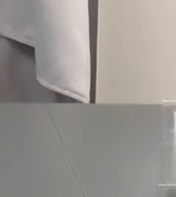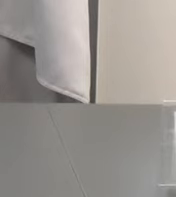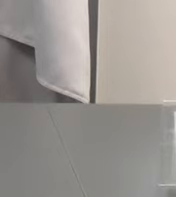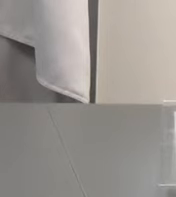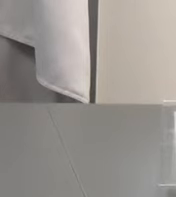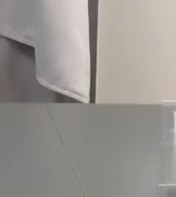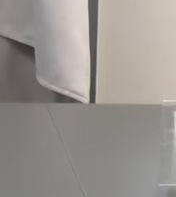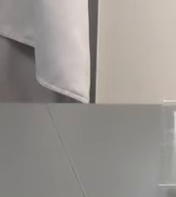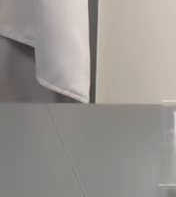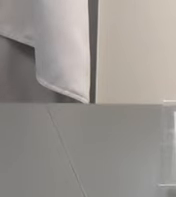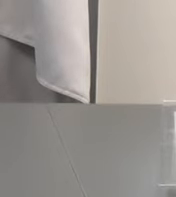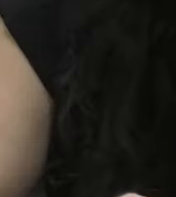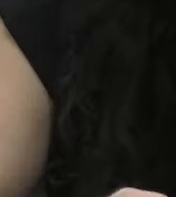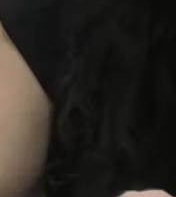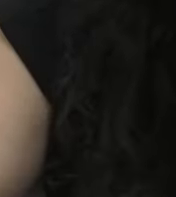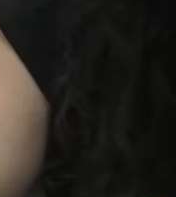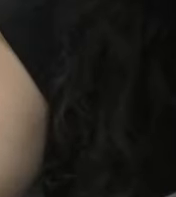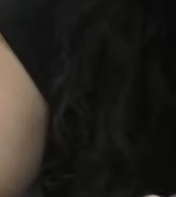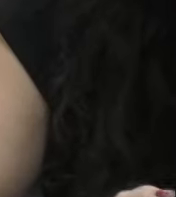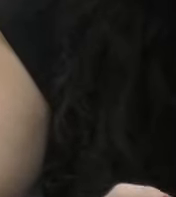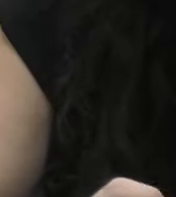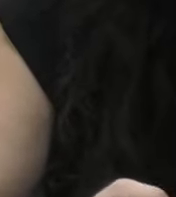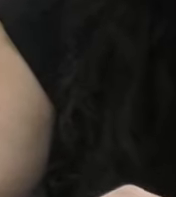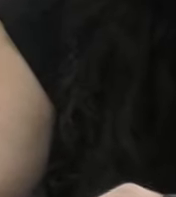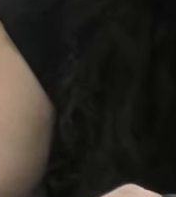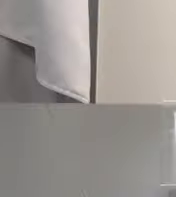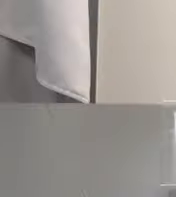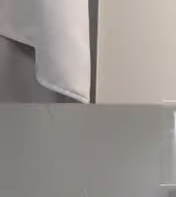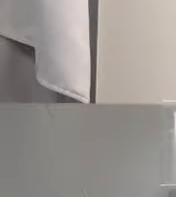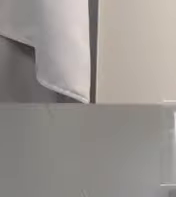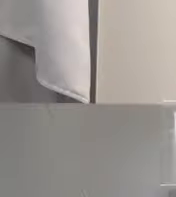1. Tá, então foi, tá. Foi recebida no texto.